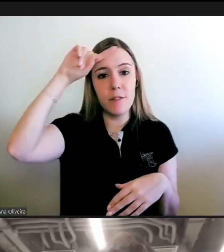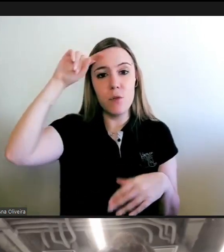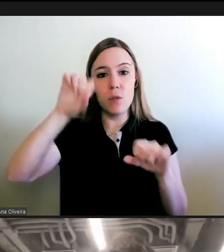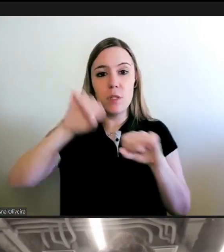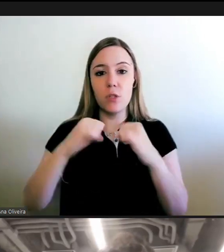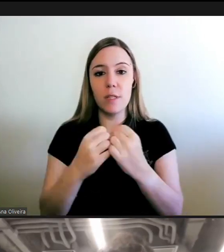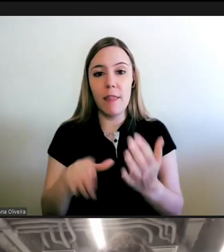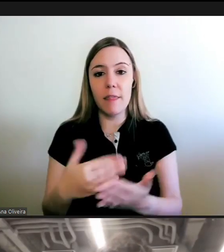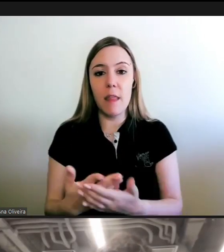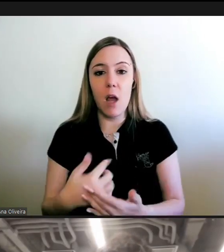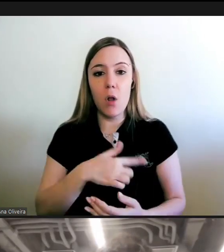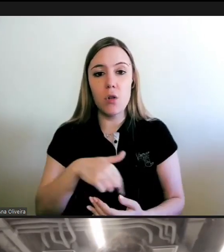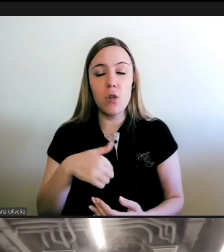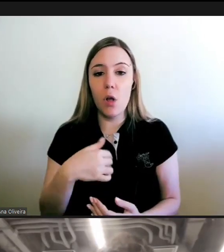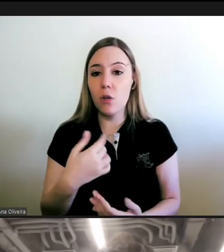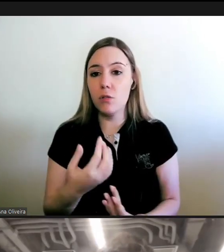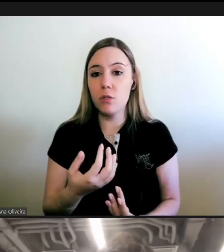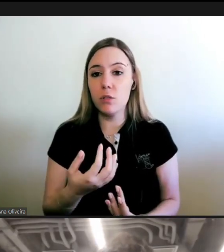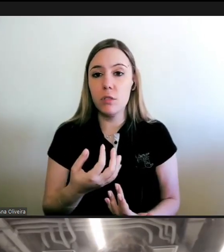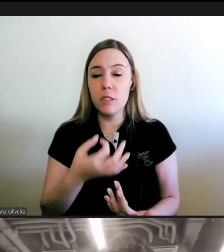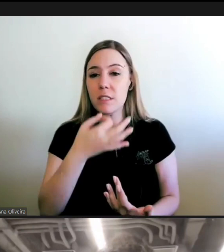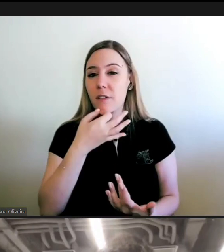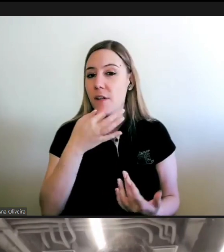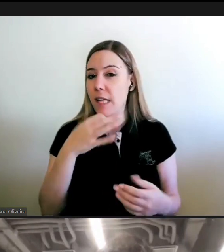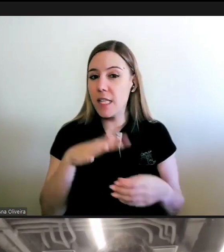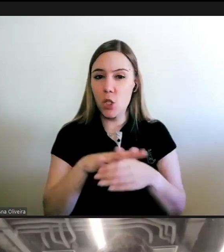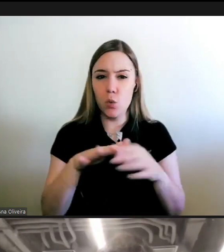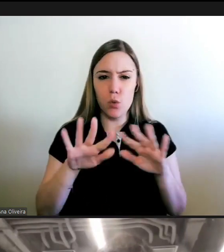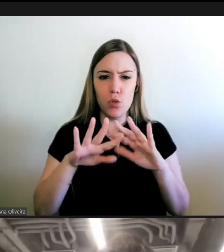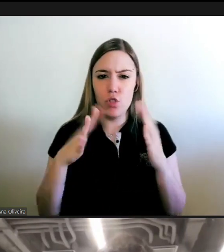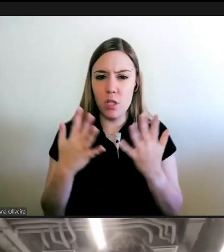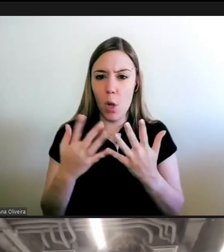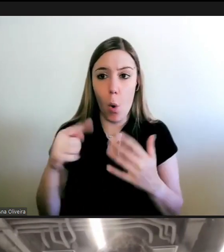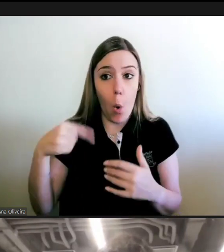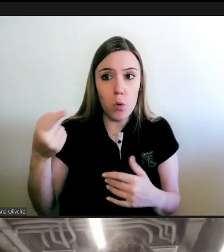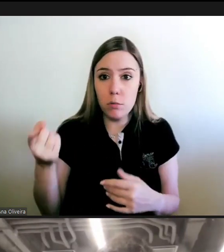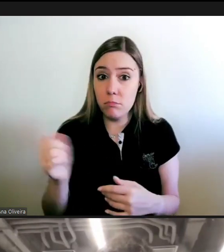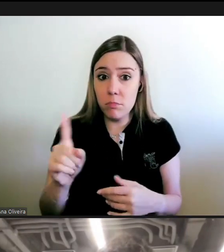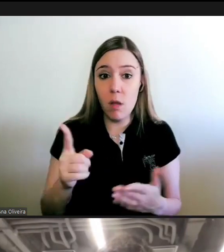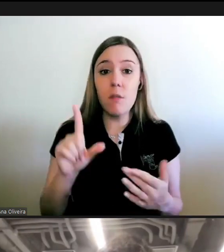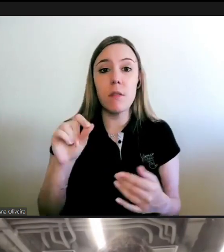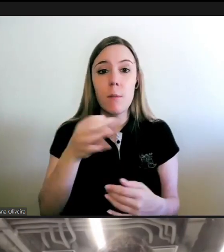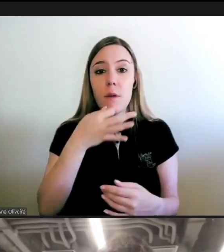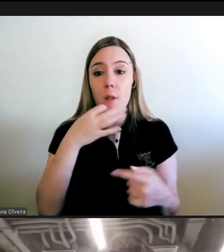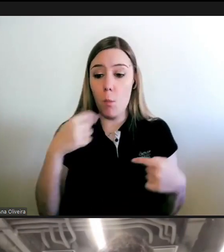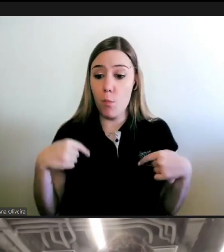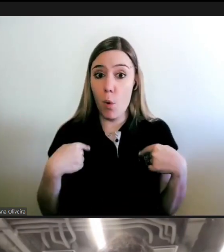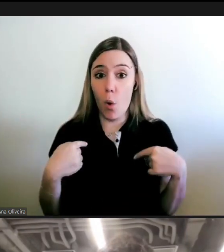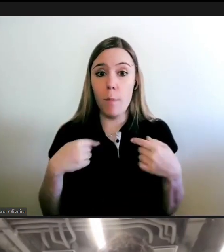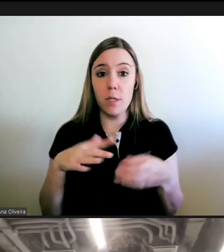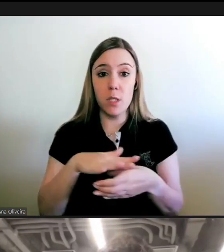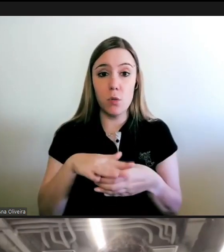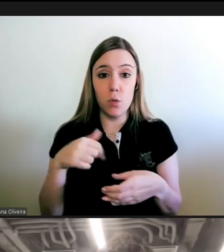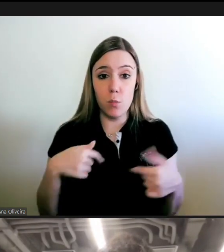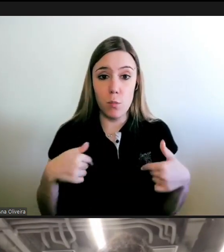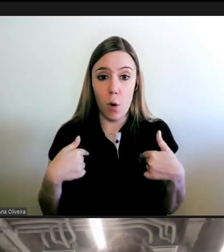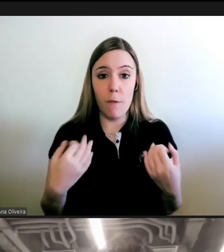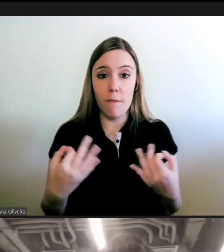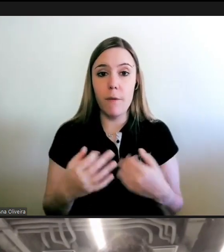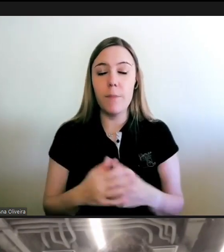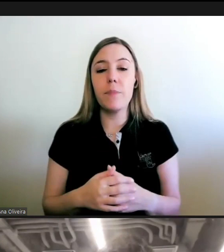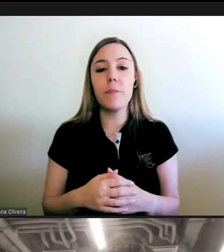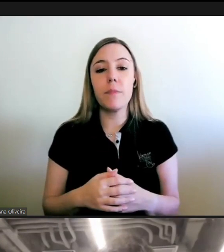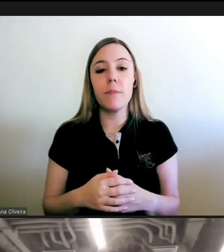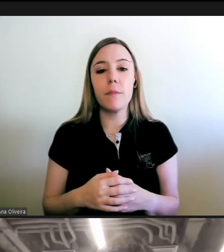não estamos a falar nem de outros hemisférios, nem de outros contextos, estamos também a falar dos nossos contextos. Eventualmente não de forma